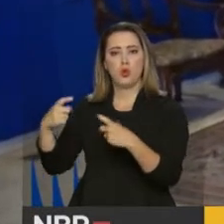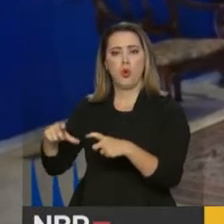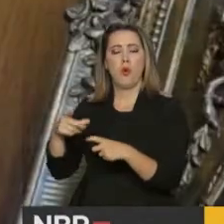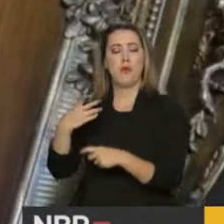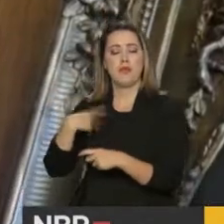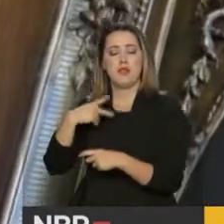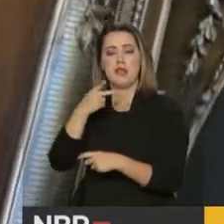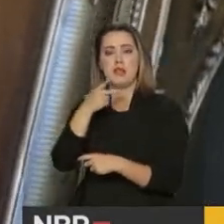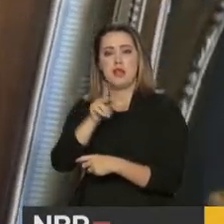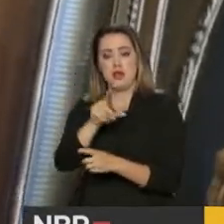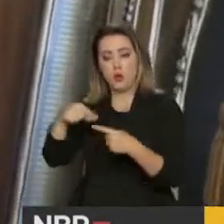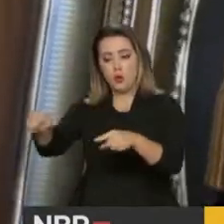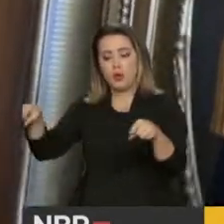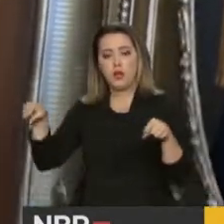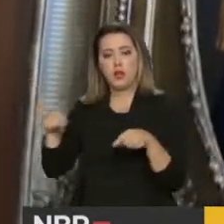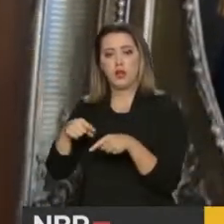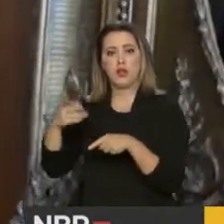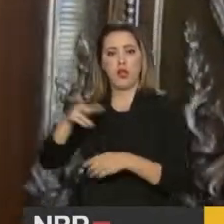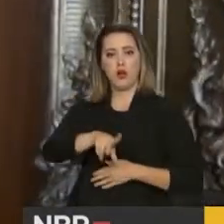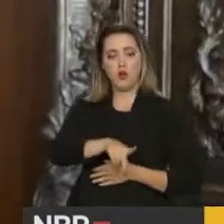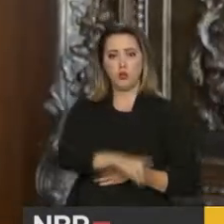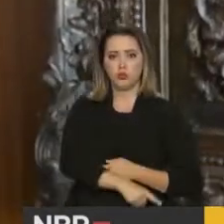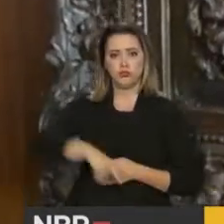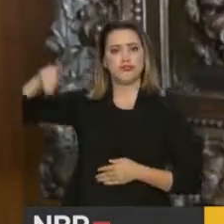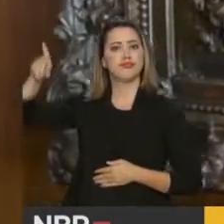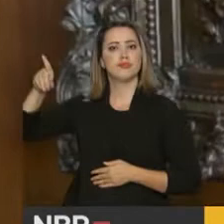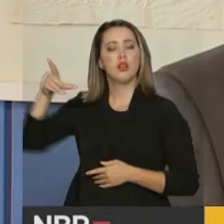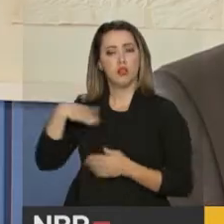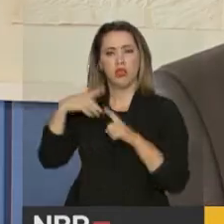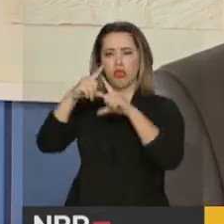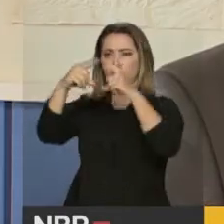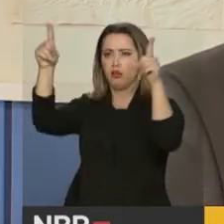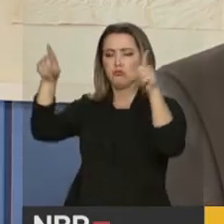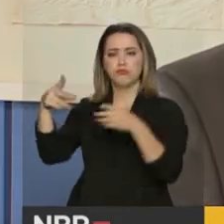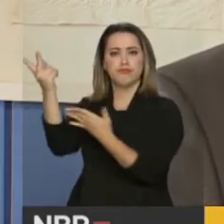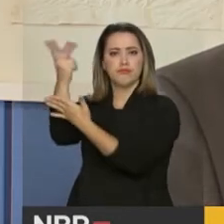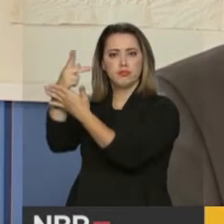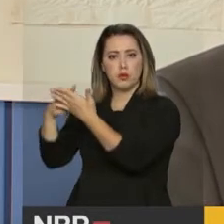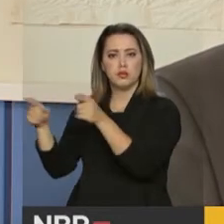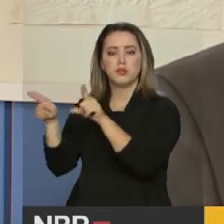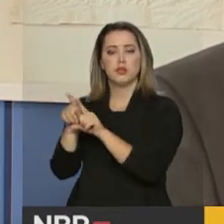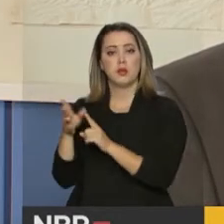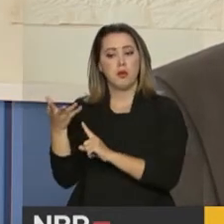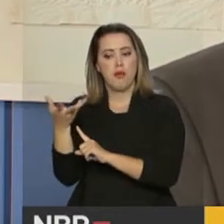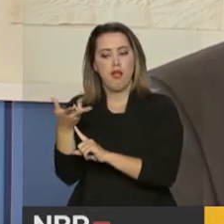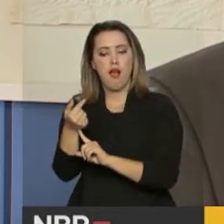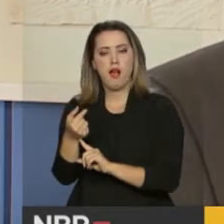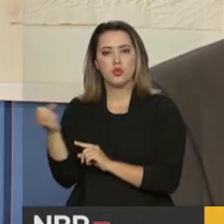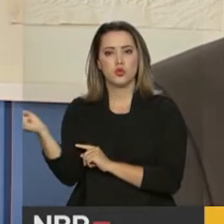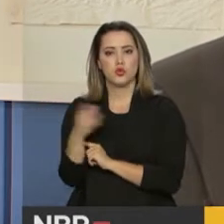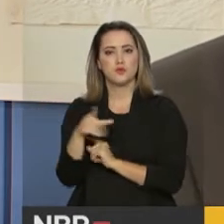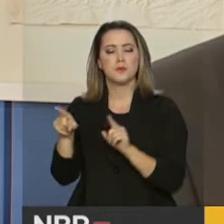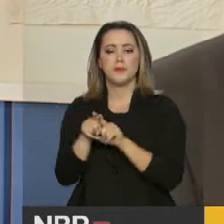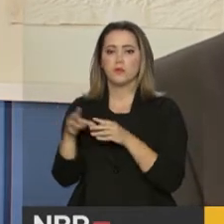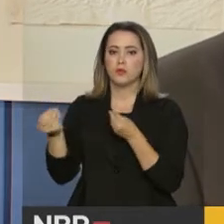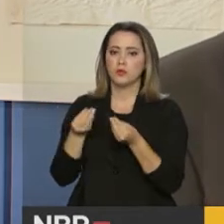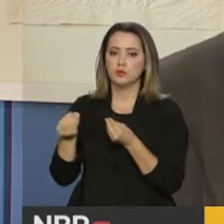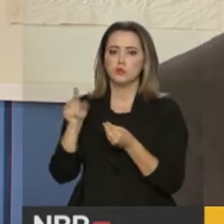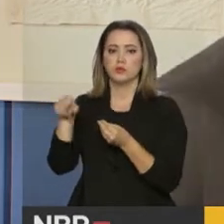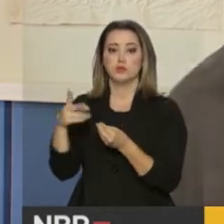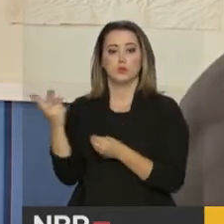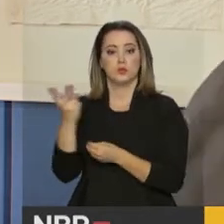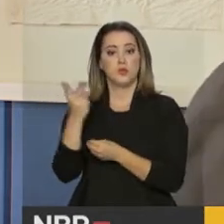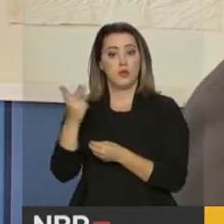Pedro hoje em dia, tem um retrato de Dom Pedro II, tem também obras de arte modernas, como